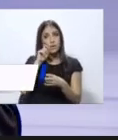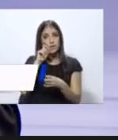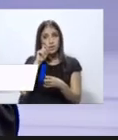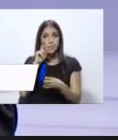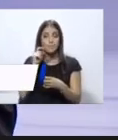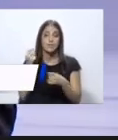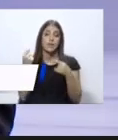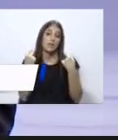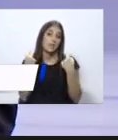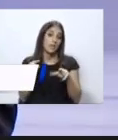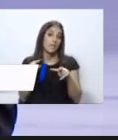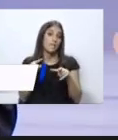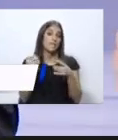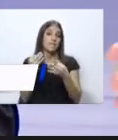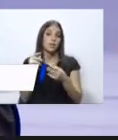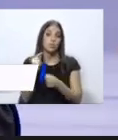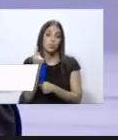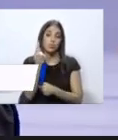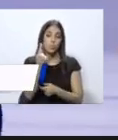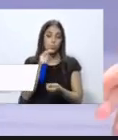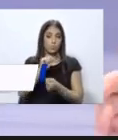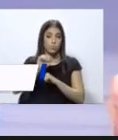melhor, teve apenas uma mexida.